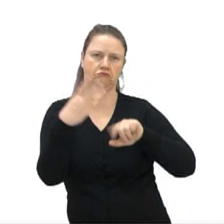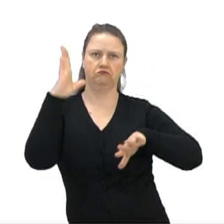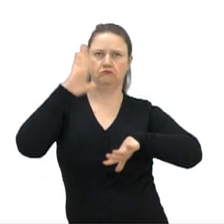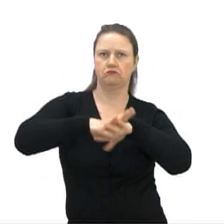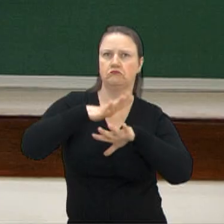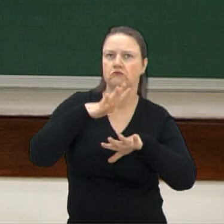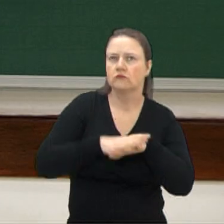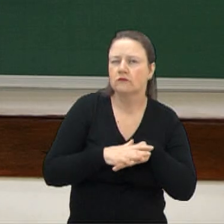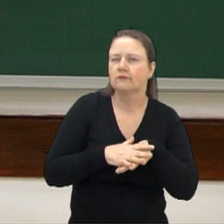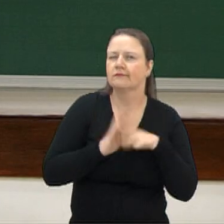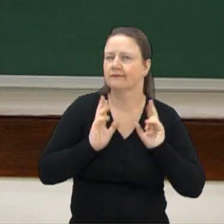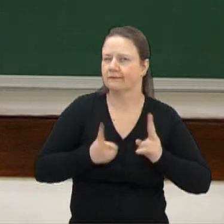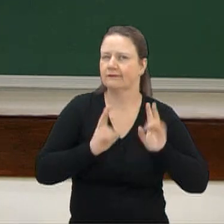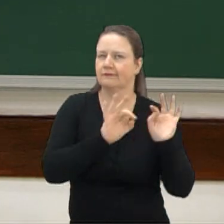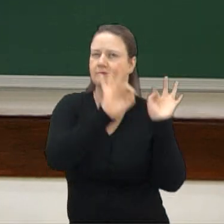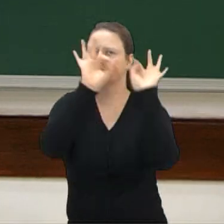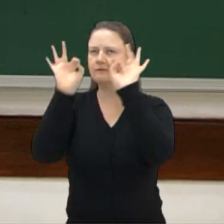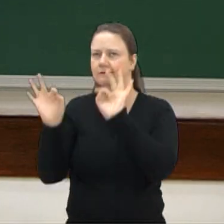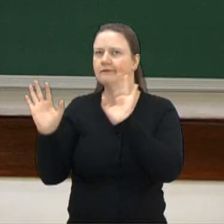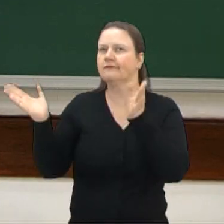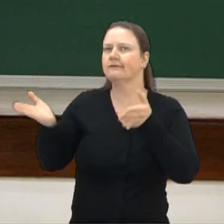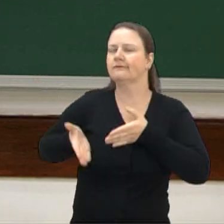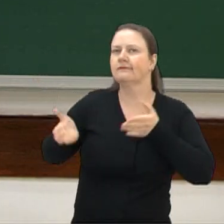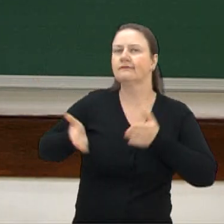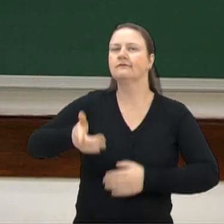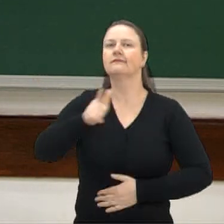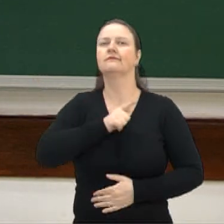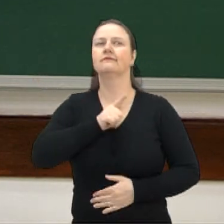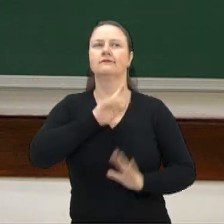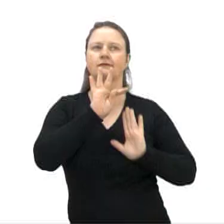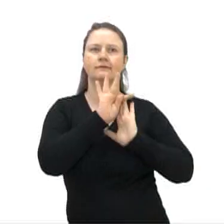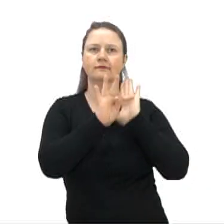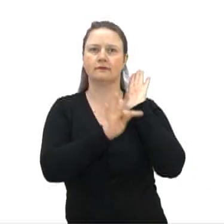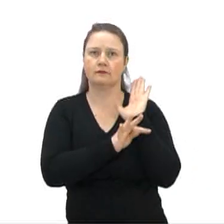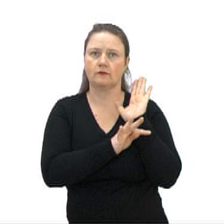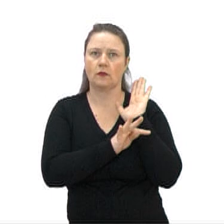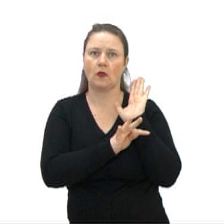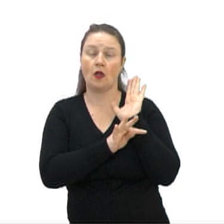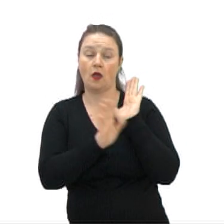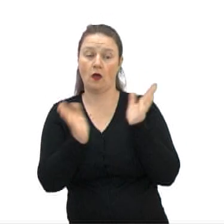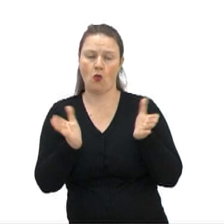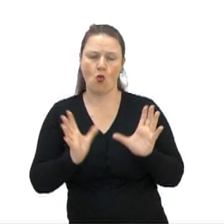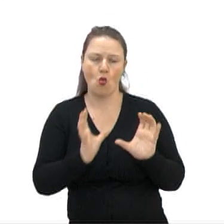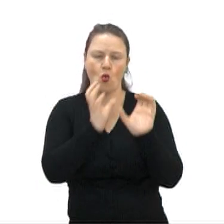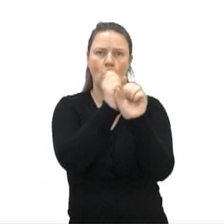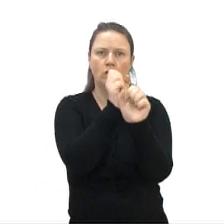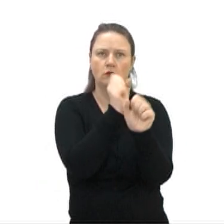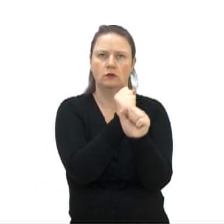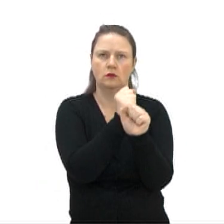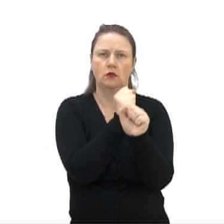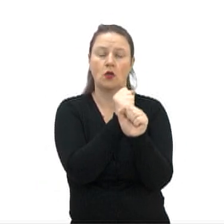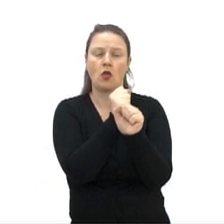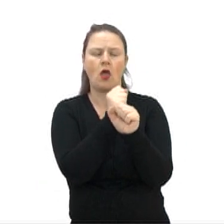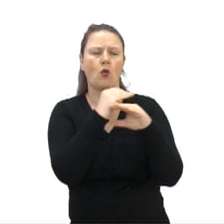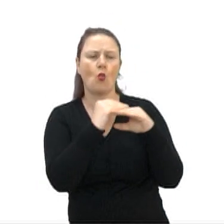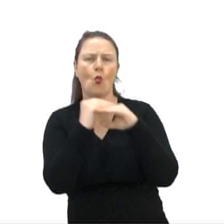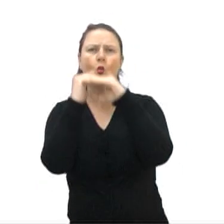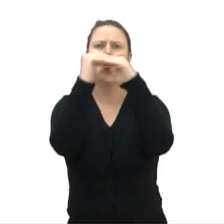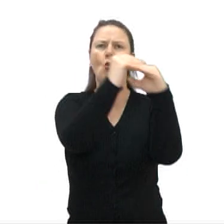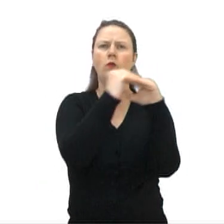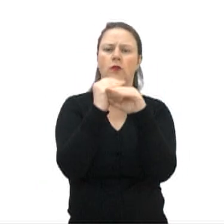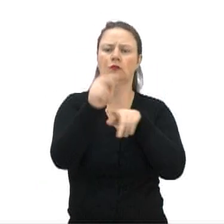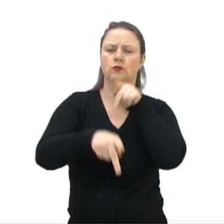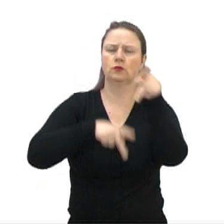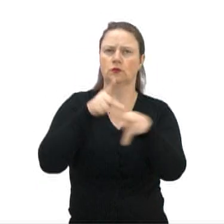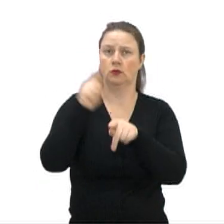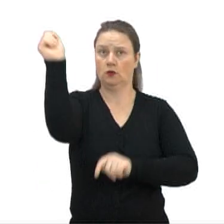matemática. Continuando, nós temos mais um trecho. O aumento da escolaridade média da população brasileira teve um